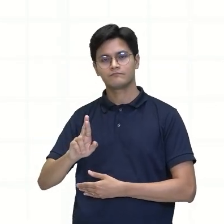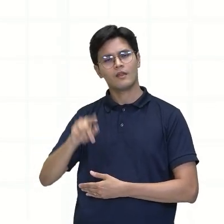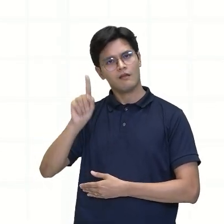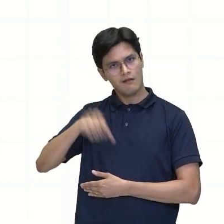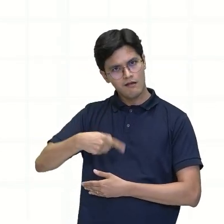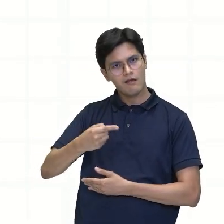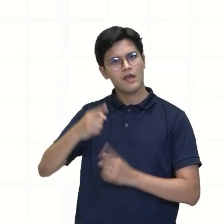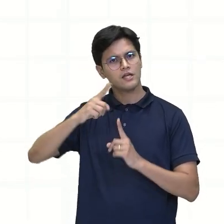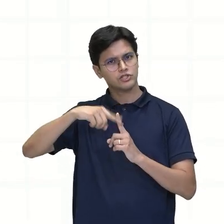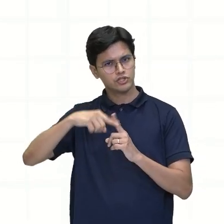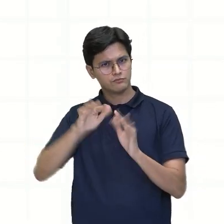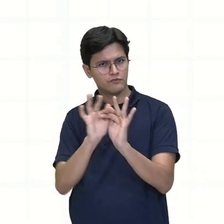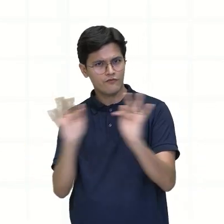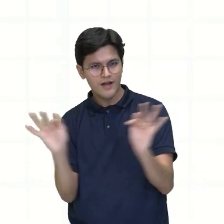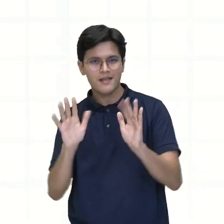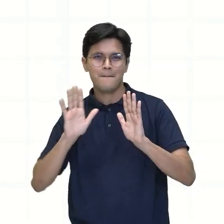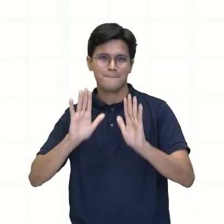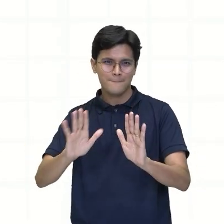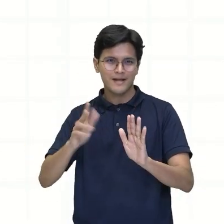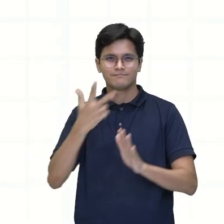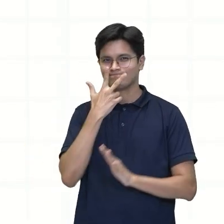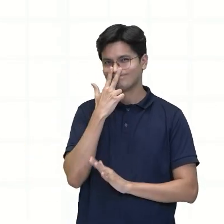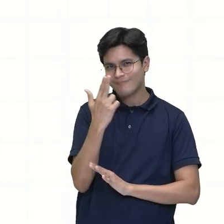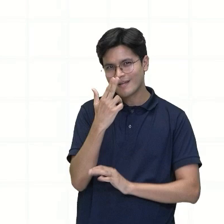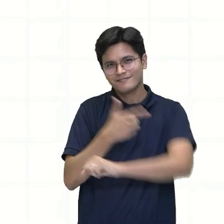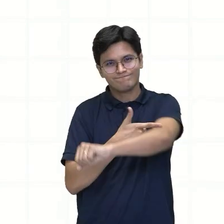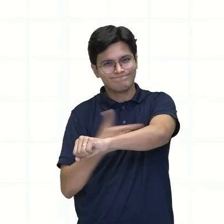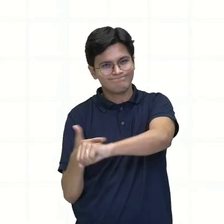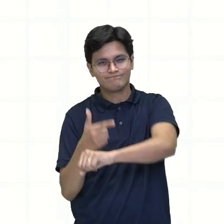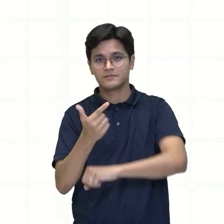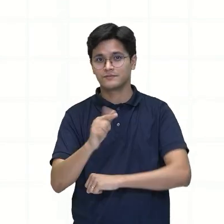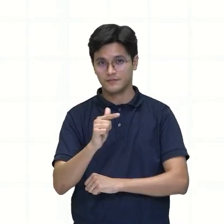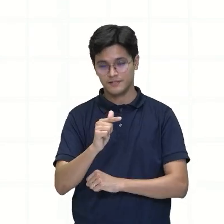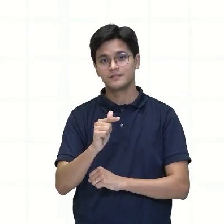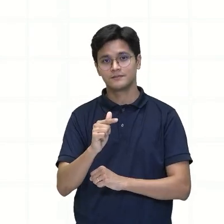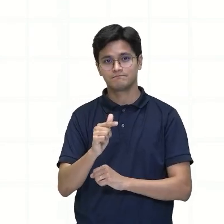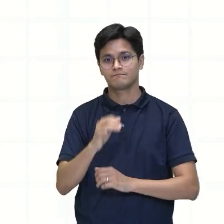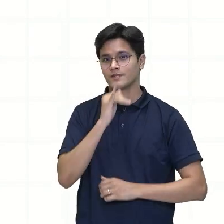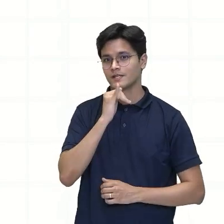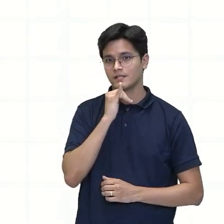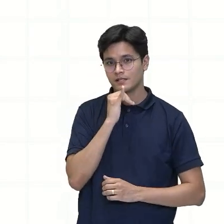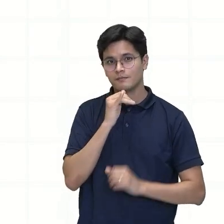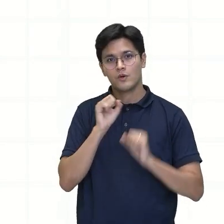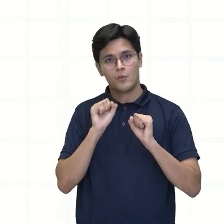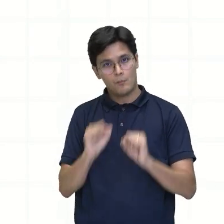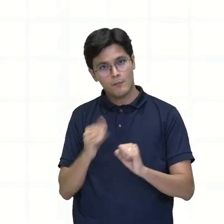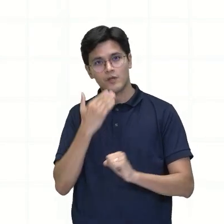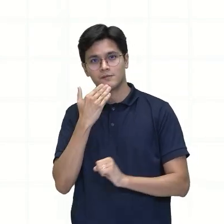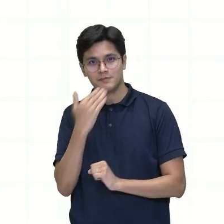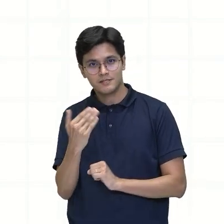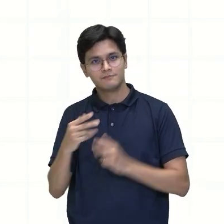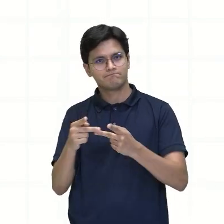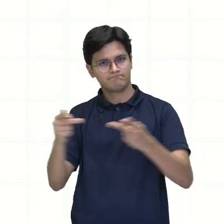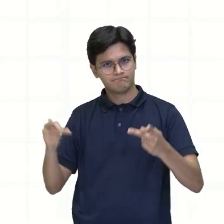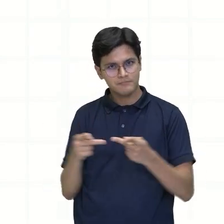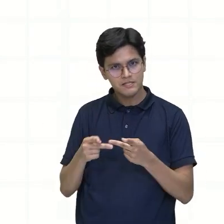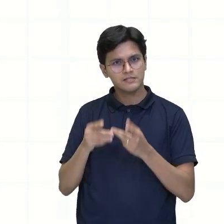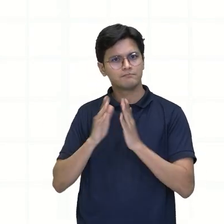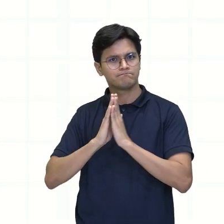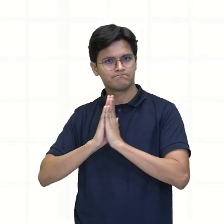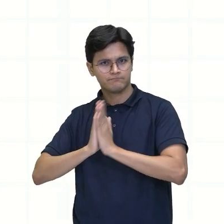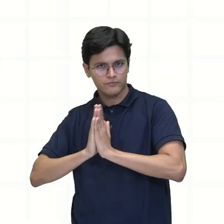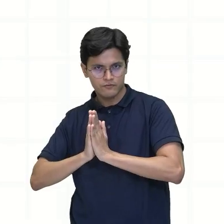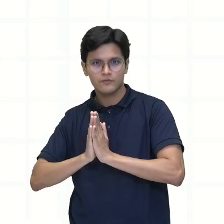diferente de eu posso pedir uma pizza de pepperoni, por favor? Aqui é